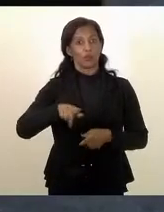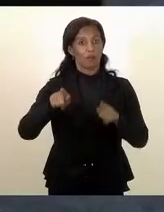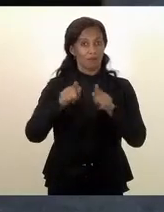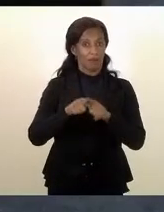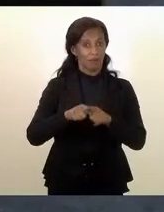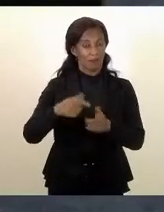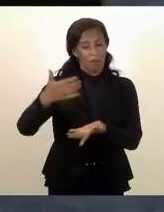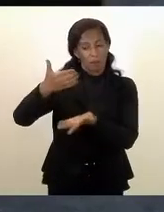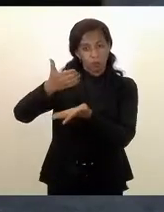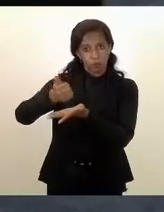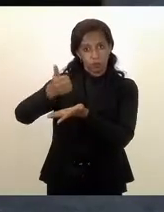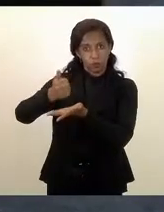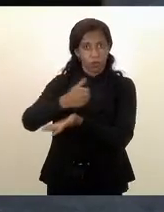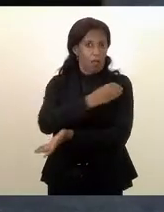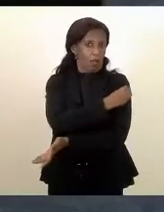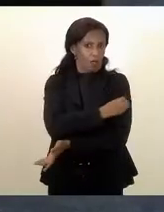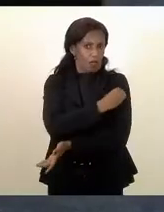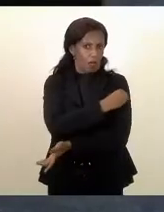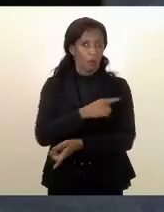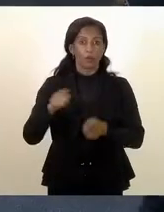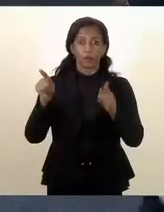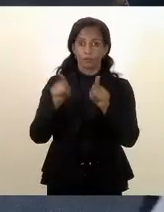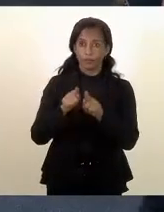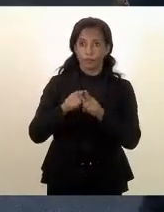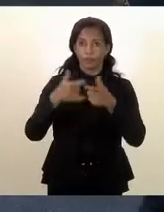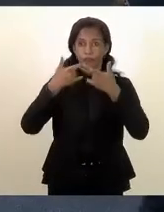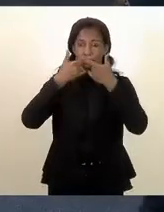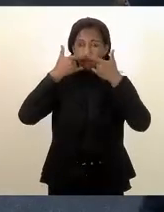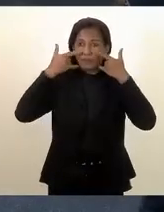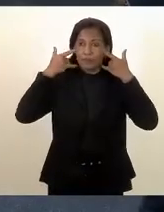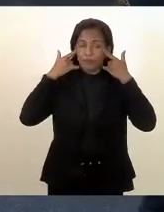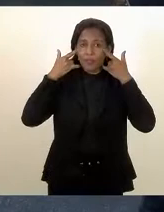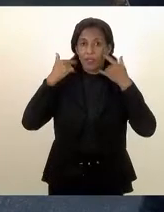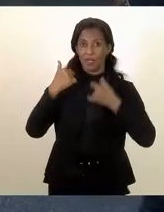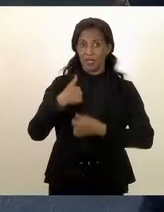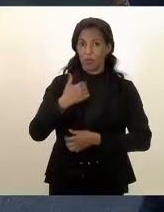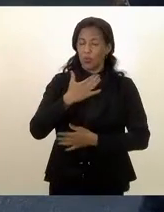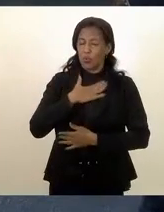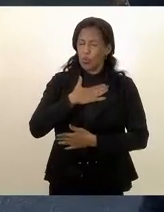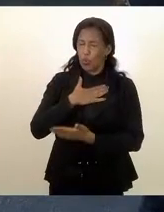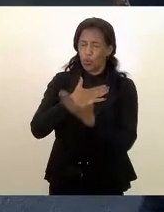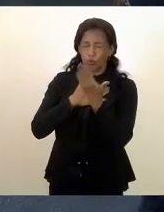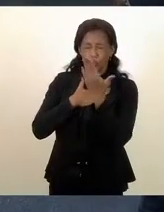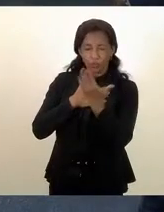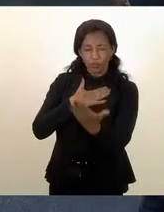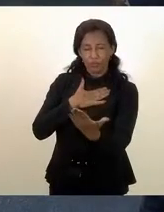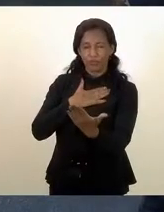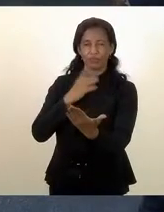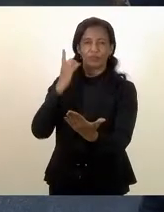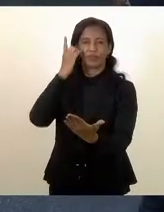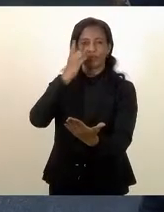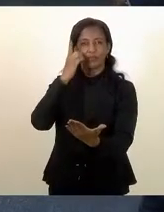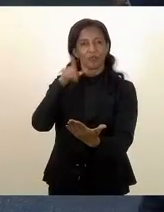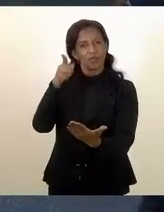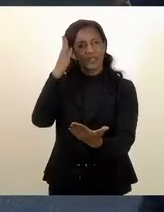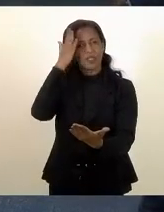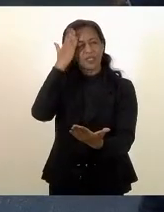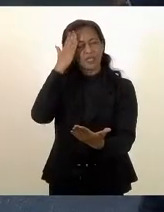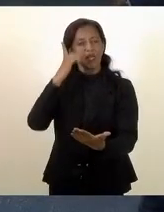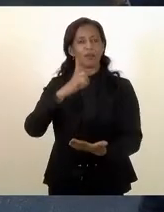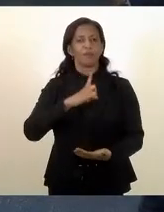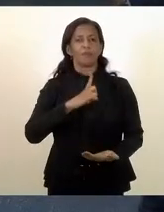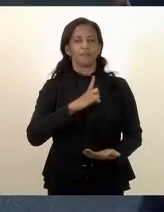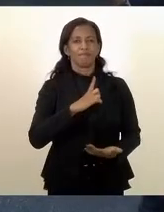gel utilizar máscara eu que gosto nobre querido deputado e o senhor sabe que tem um grande